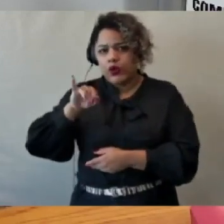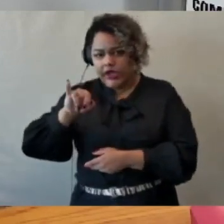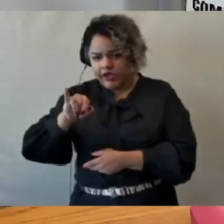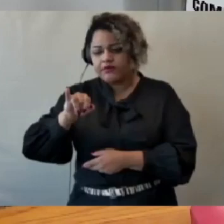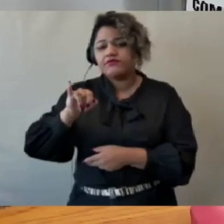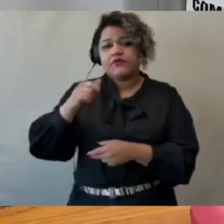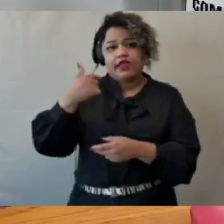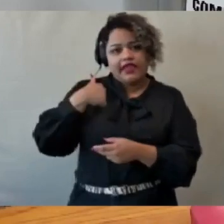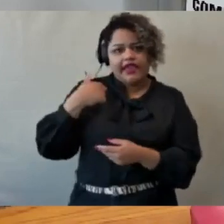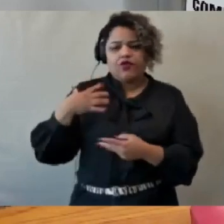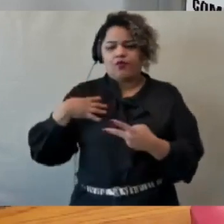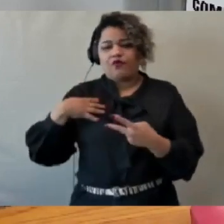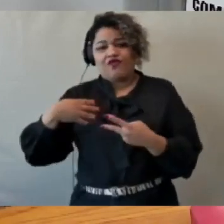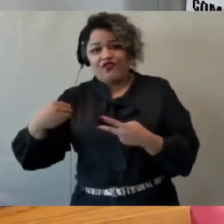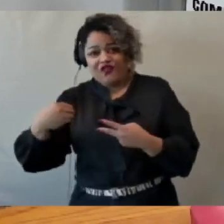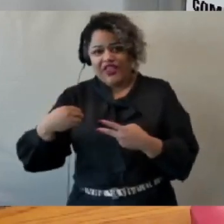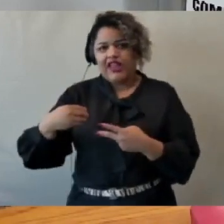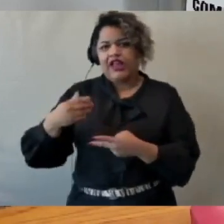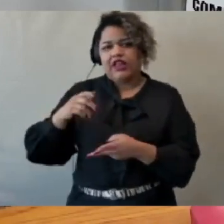hoje, e